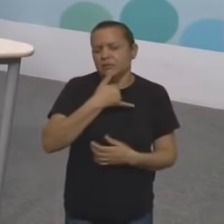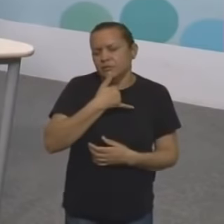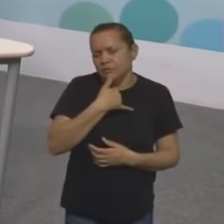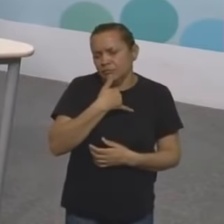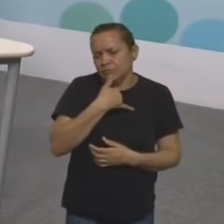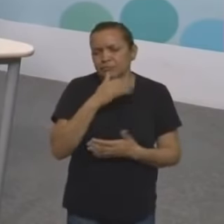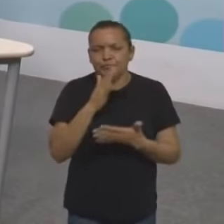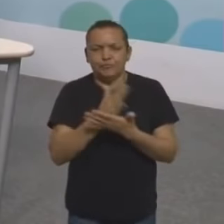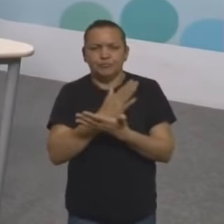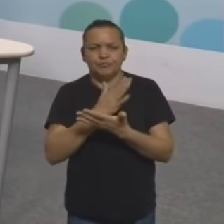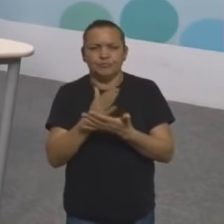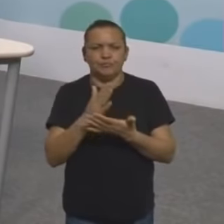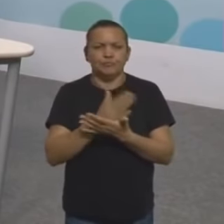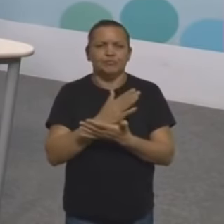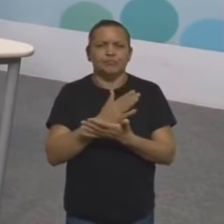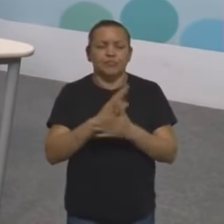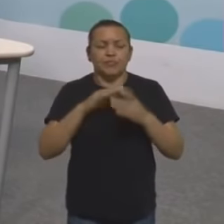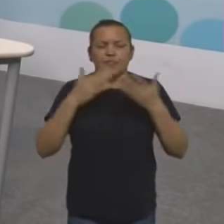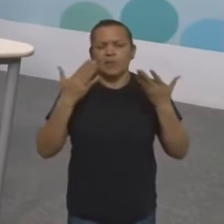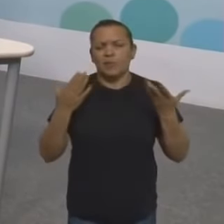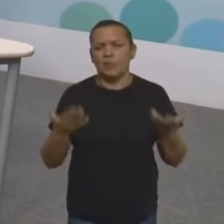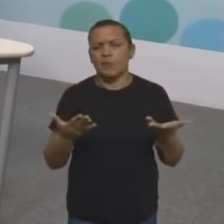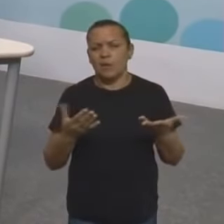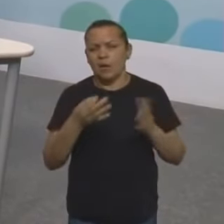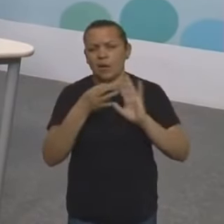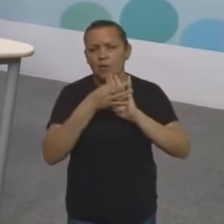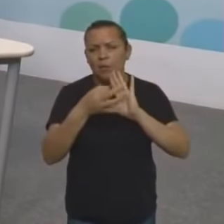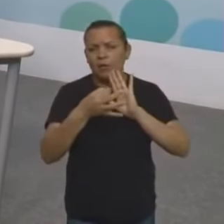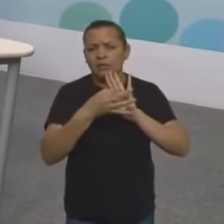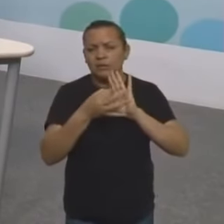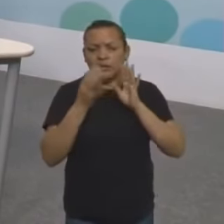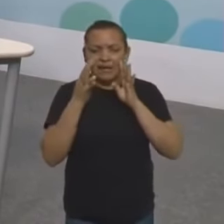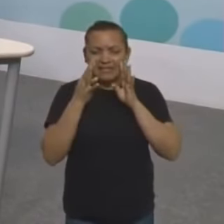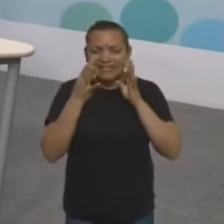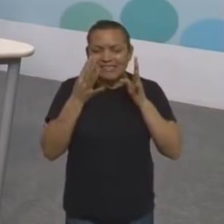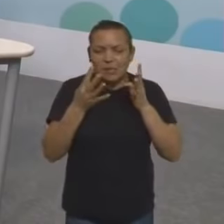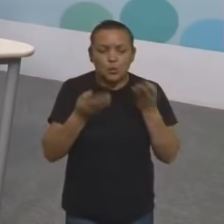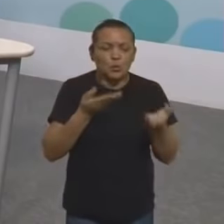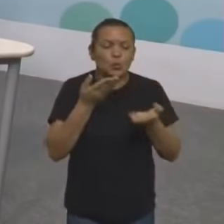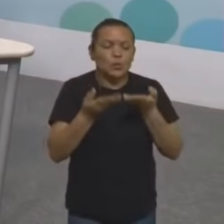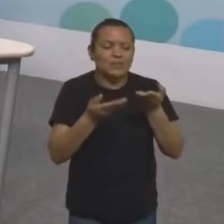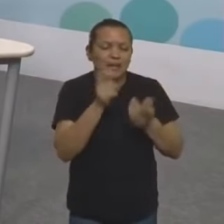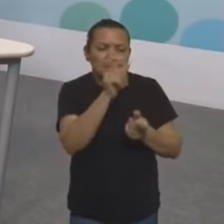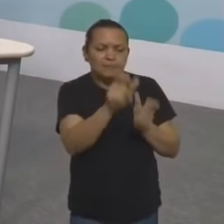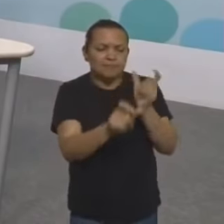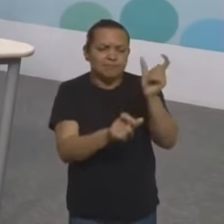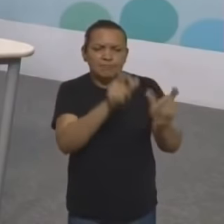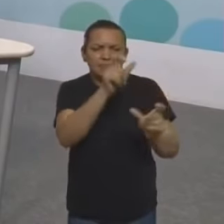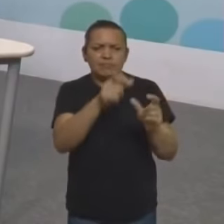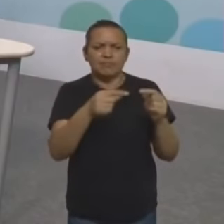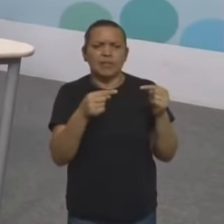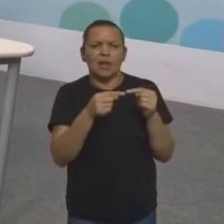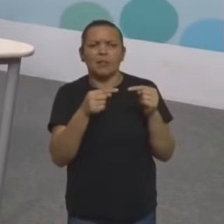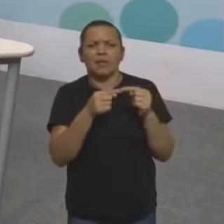entre outros. Qual a dica para atender a esse público?